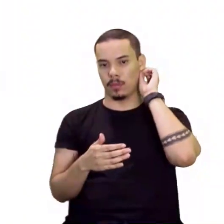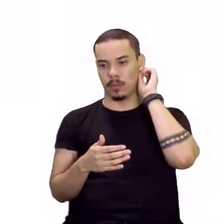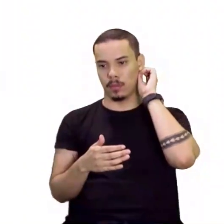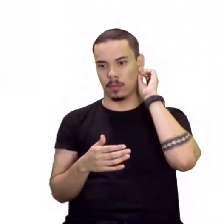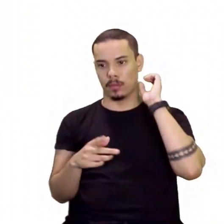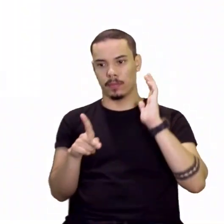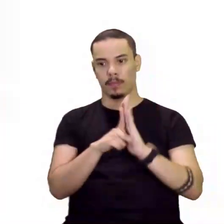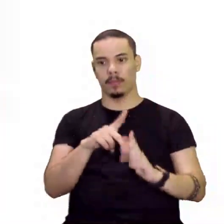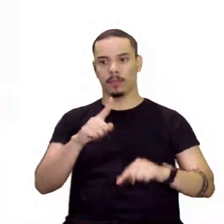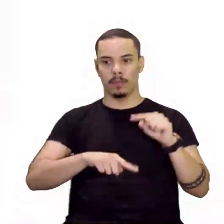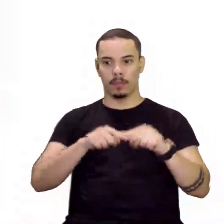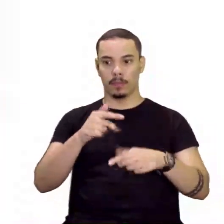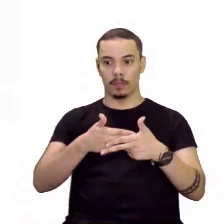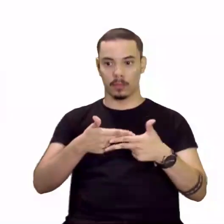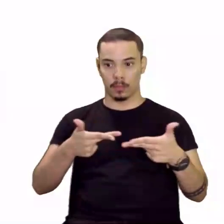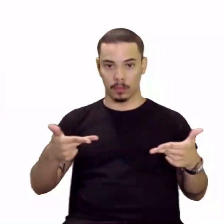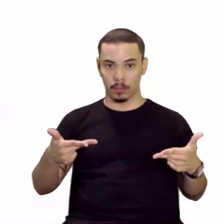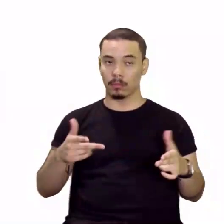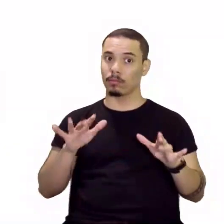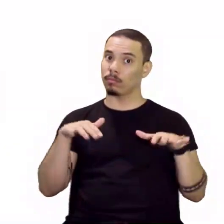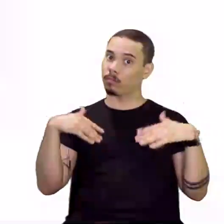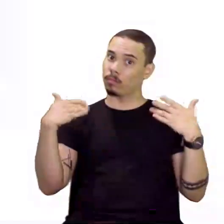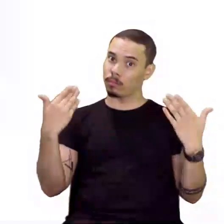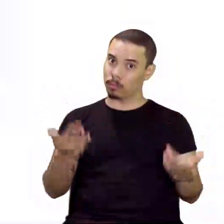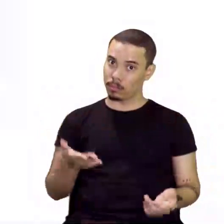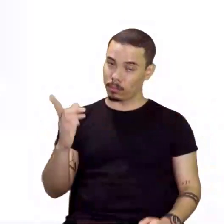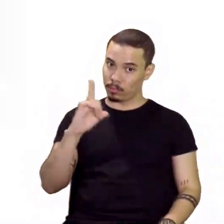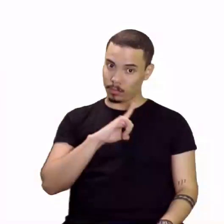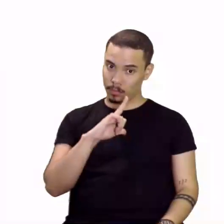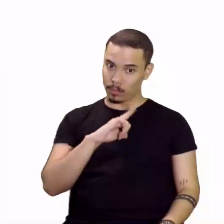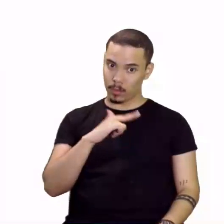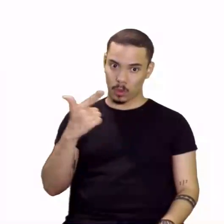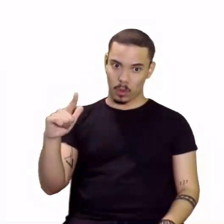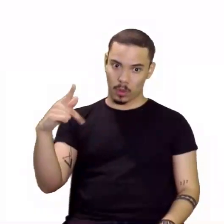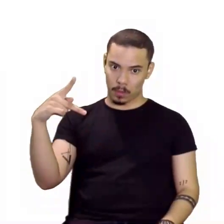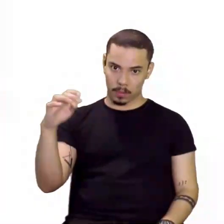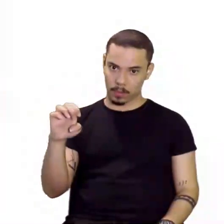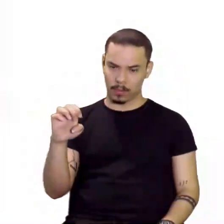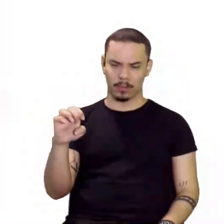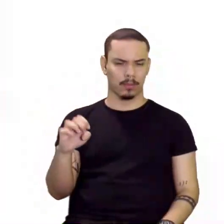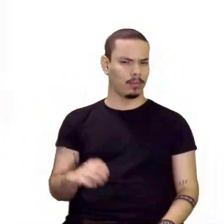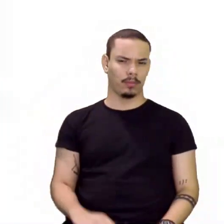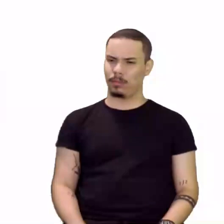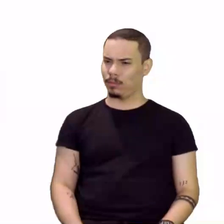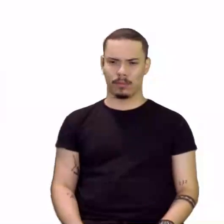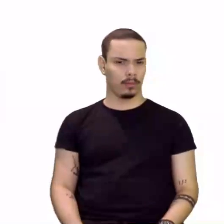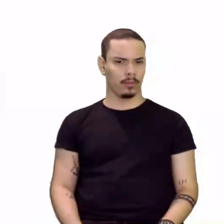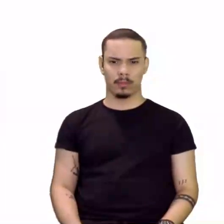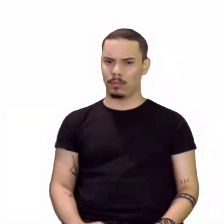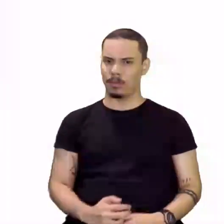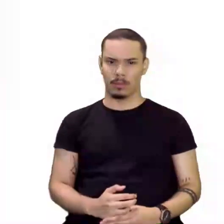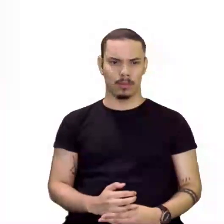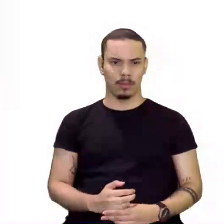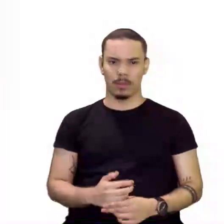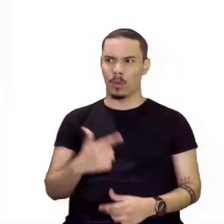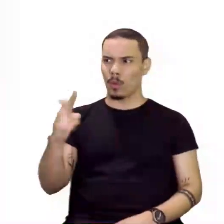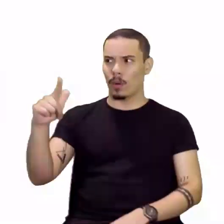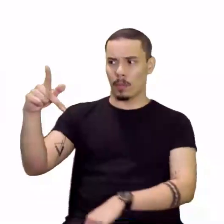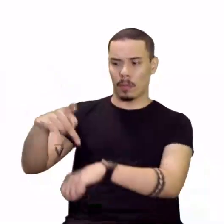recursos minerais. Quer dizer, professor, que tem um pedoduto também? Não, claro que não, meu filho. Pedoduto é de